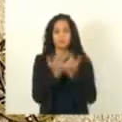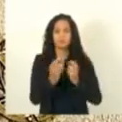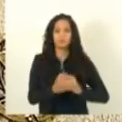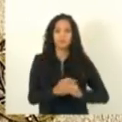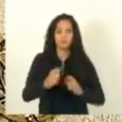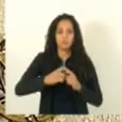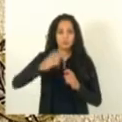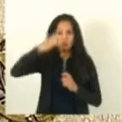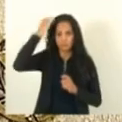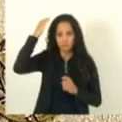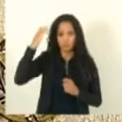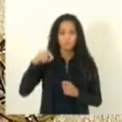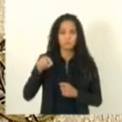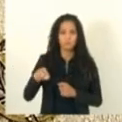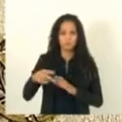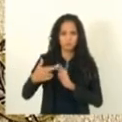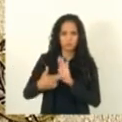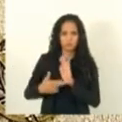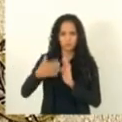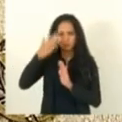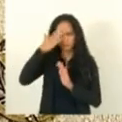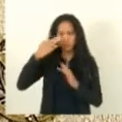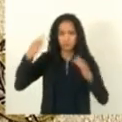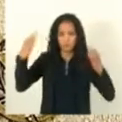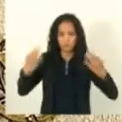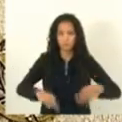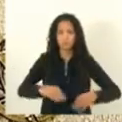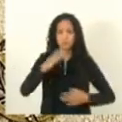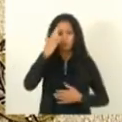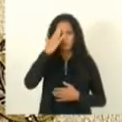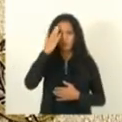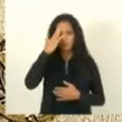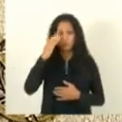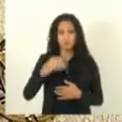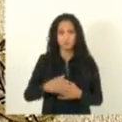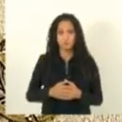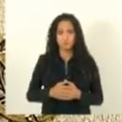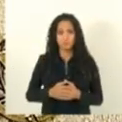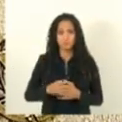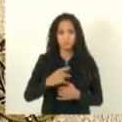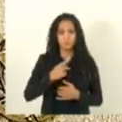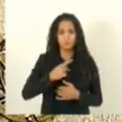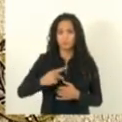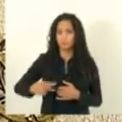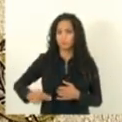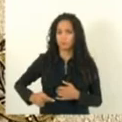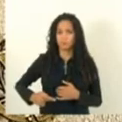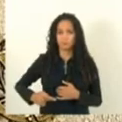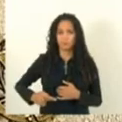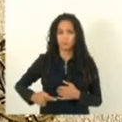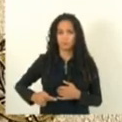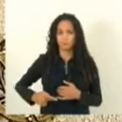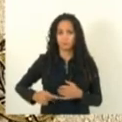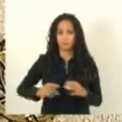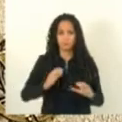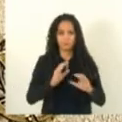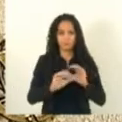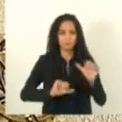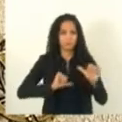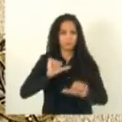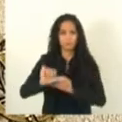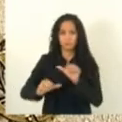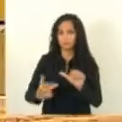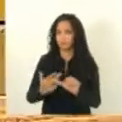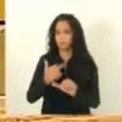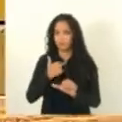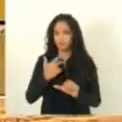Doutor Hércules, o senhor que é um regimentalista sabe perfeitamente bem que nem o presidente altera a fase das comunicações. O presidente